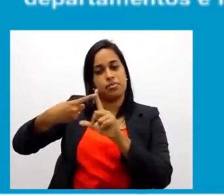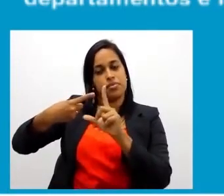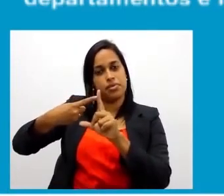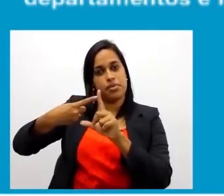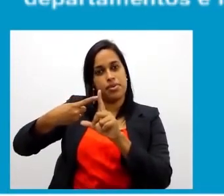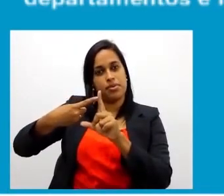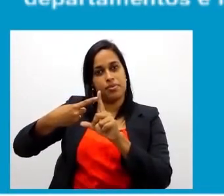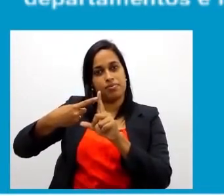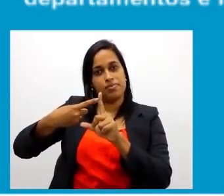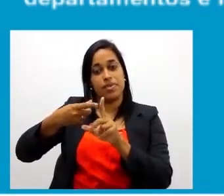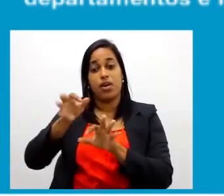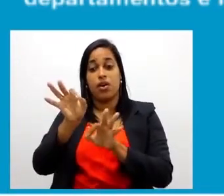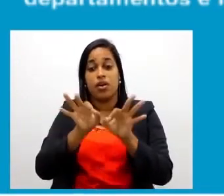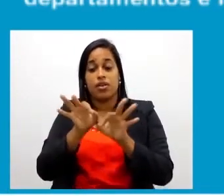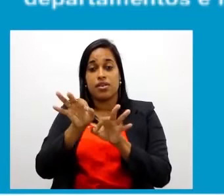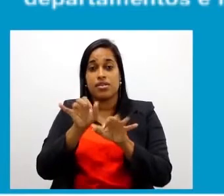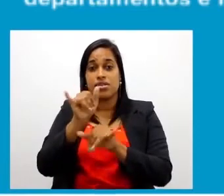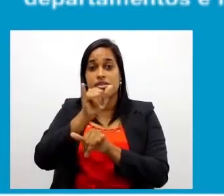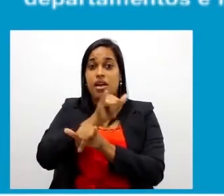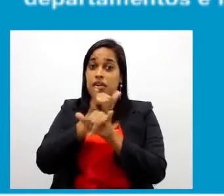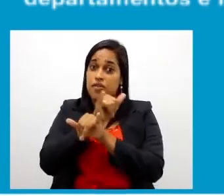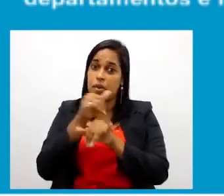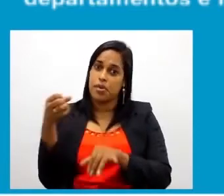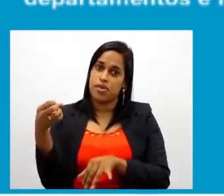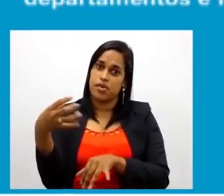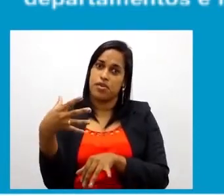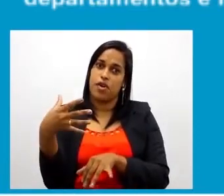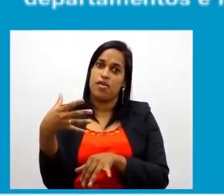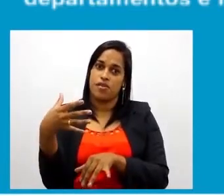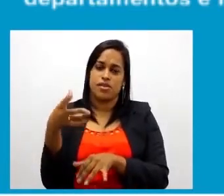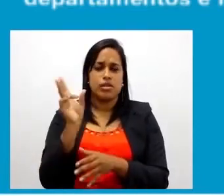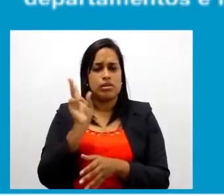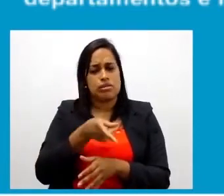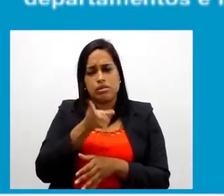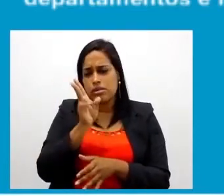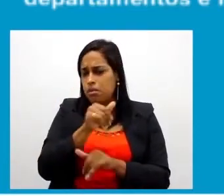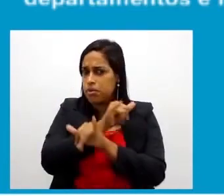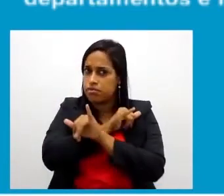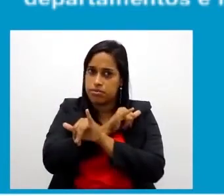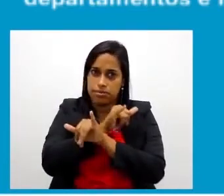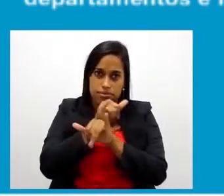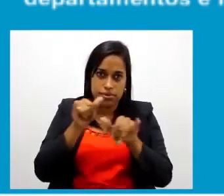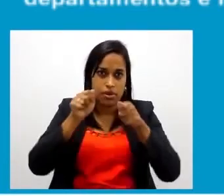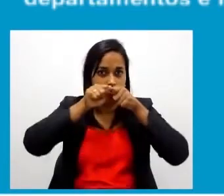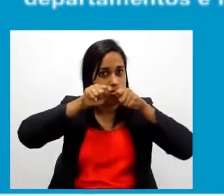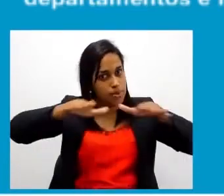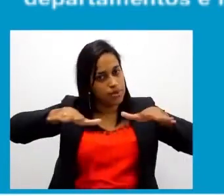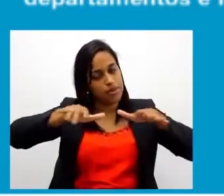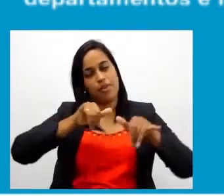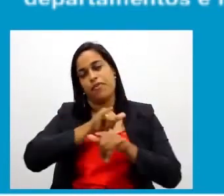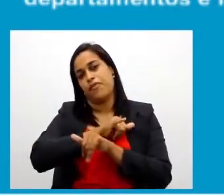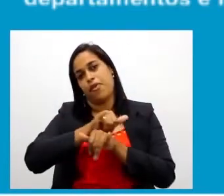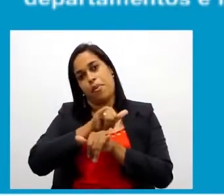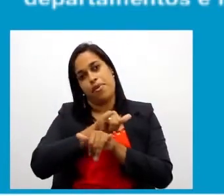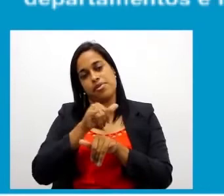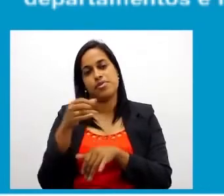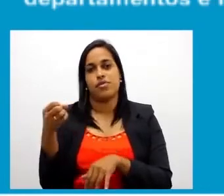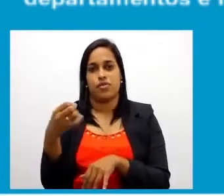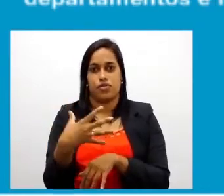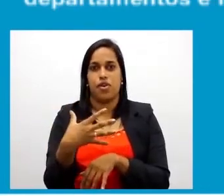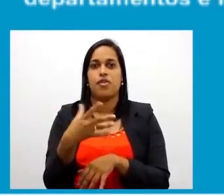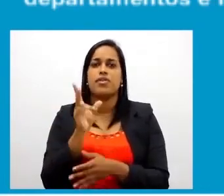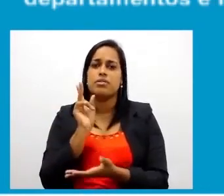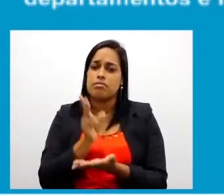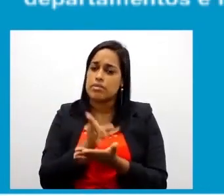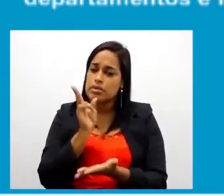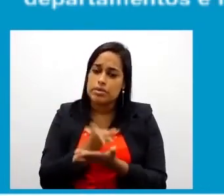fazer circular informações novas. Ora, fazer circular é montar um caminho de